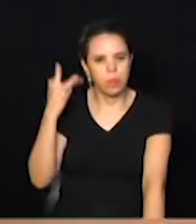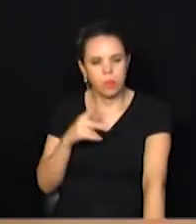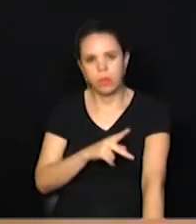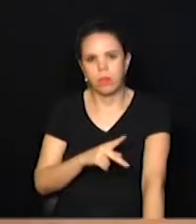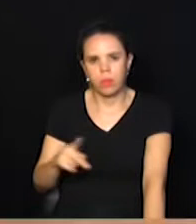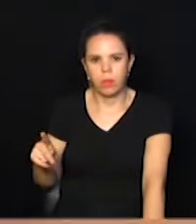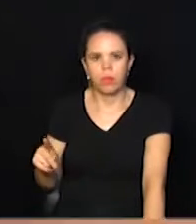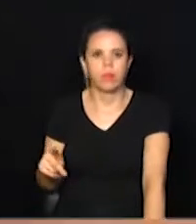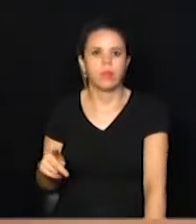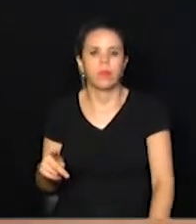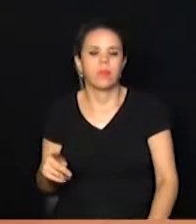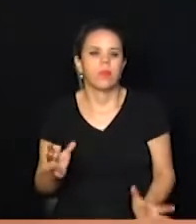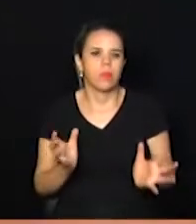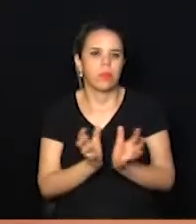presidente